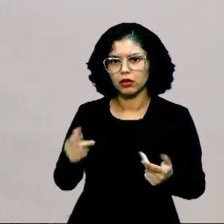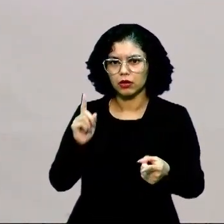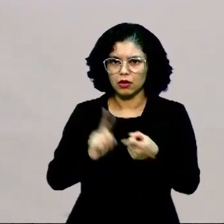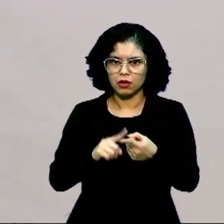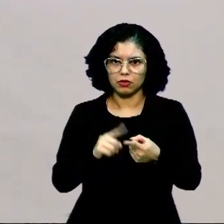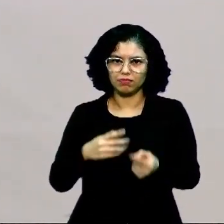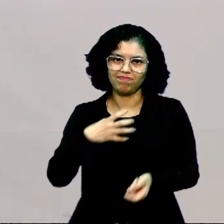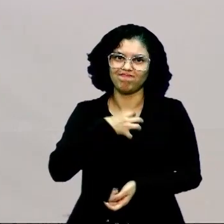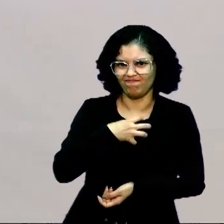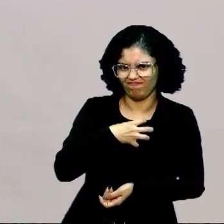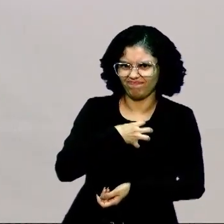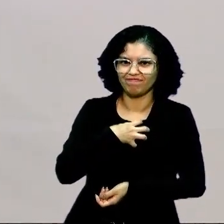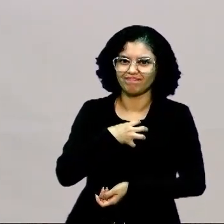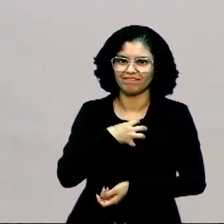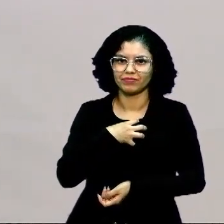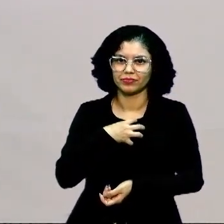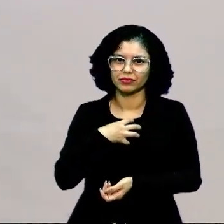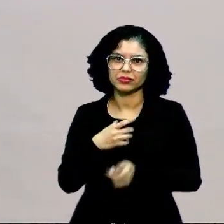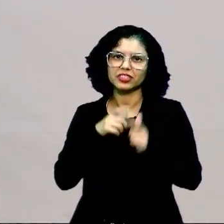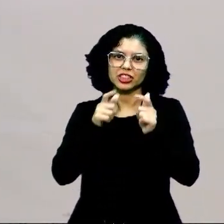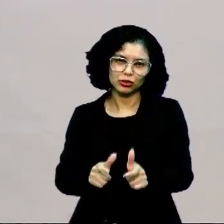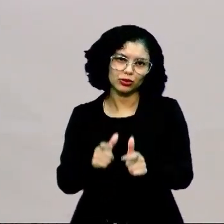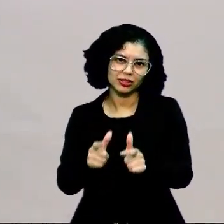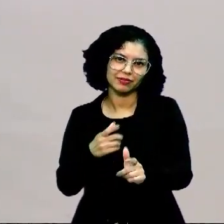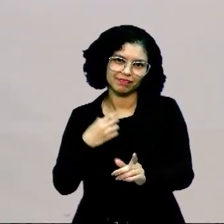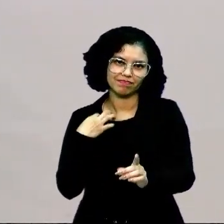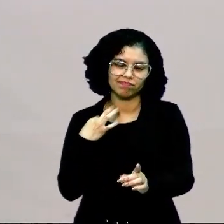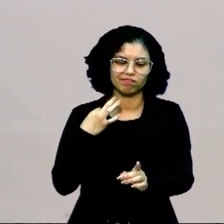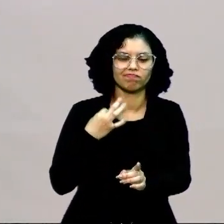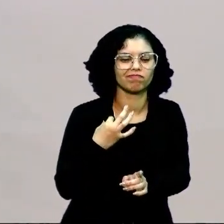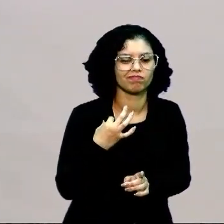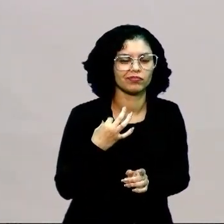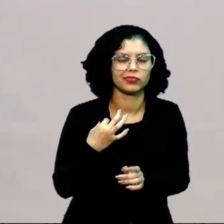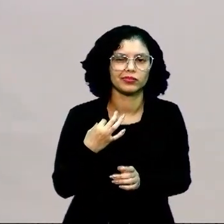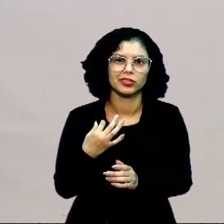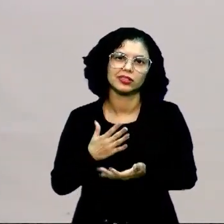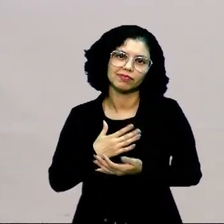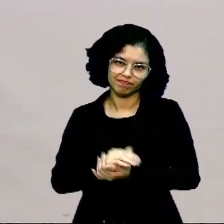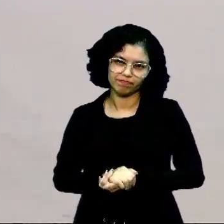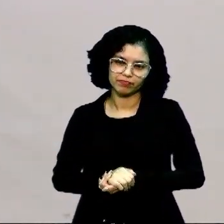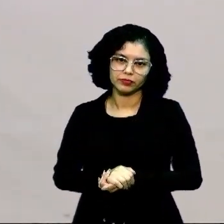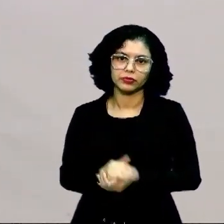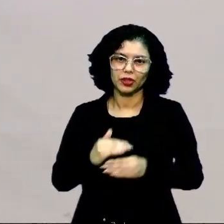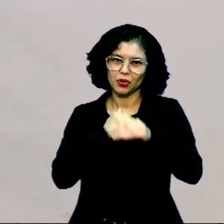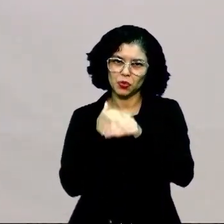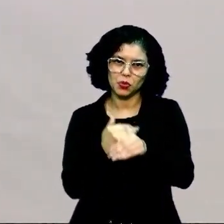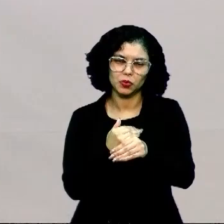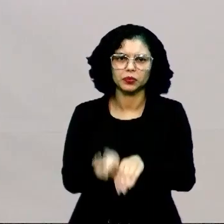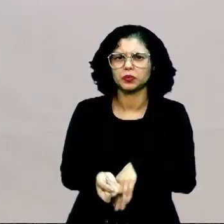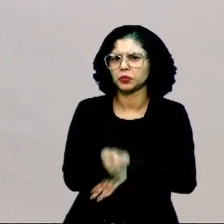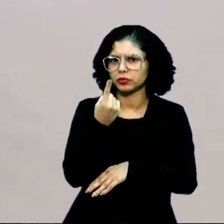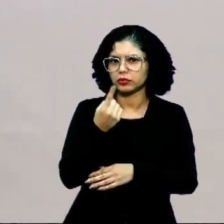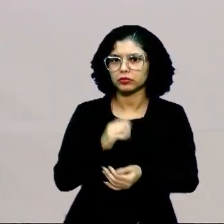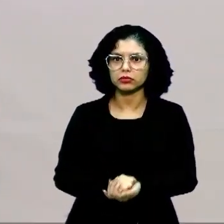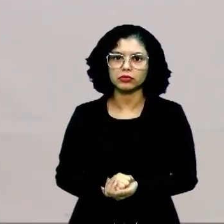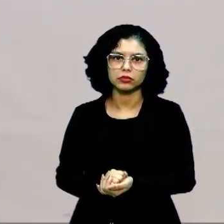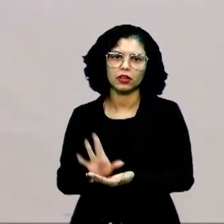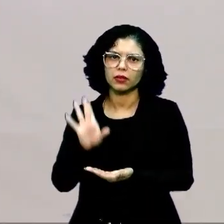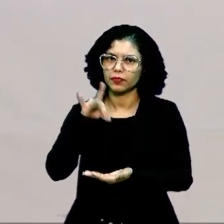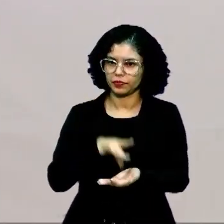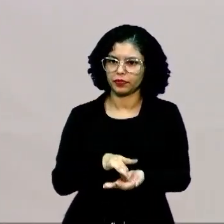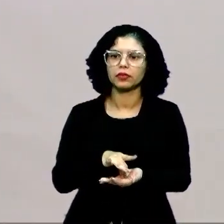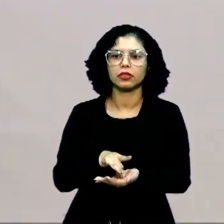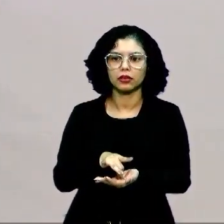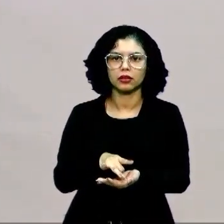porque eu não me sinto membro daquele contexto, né? Eu não me sinto igual. E ela começou a estranhar essa